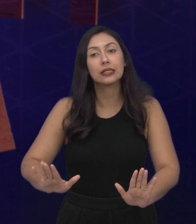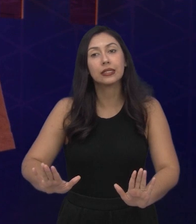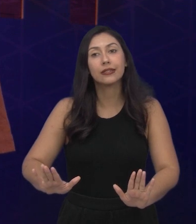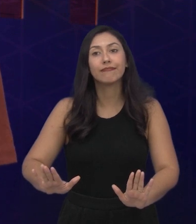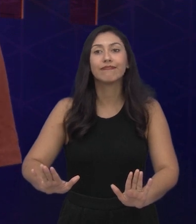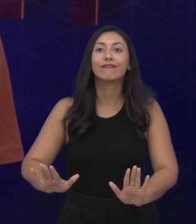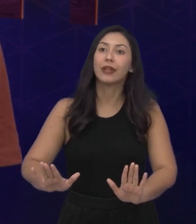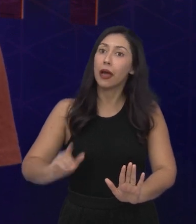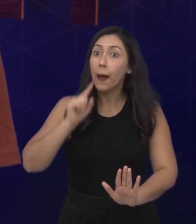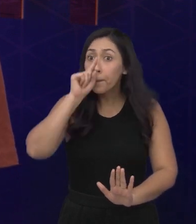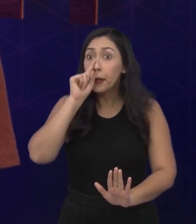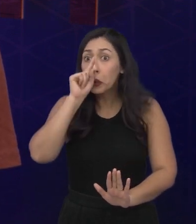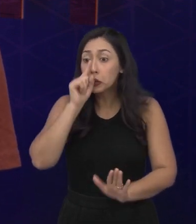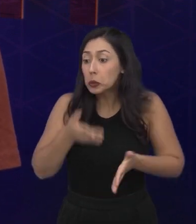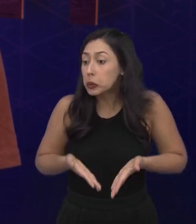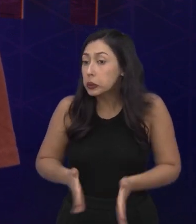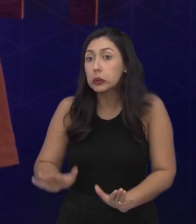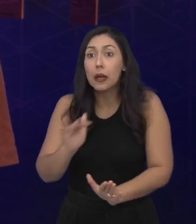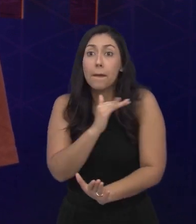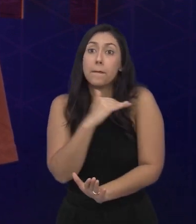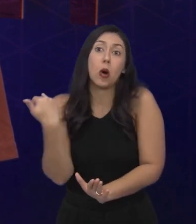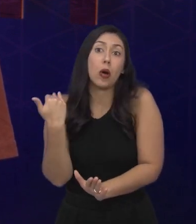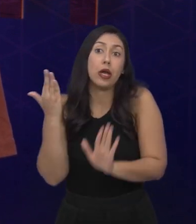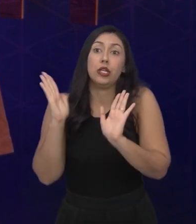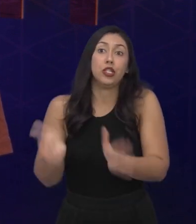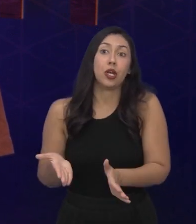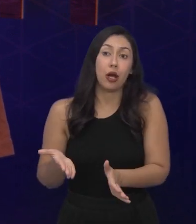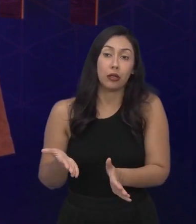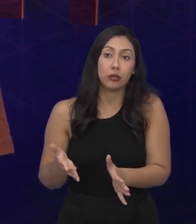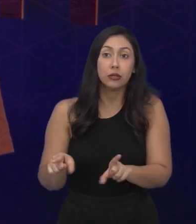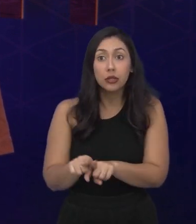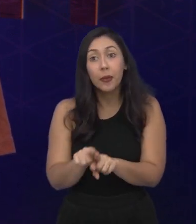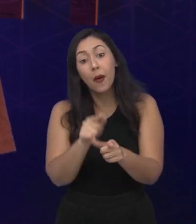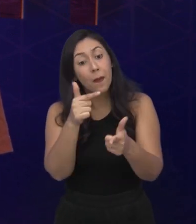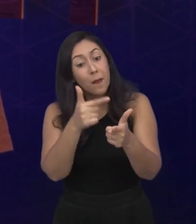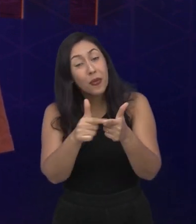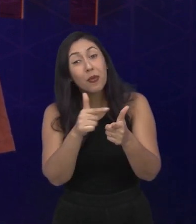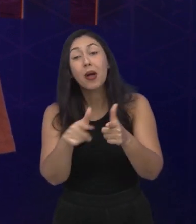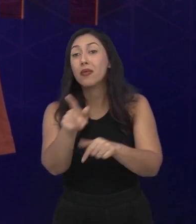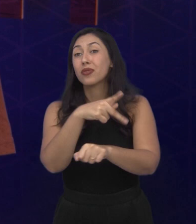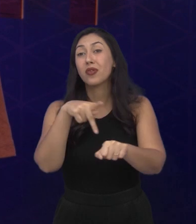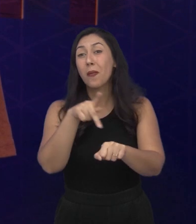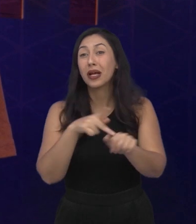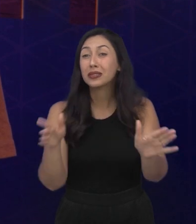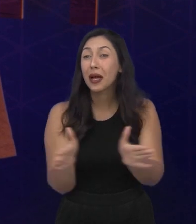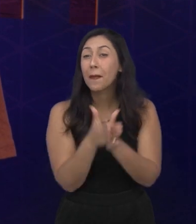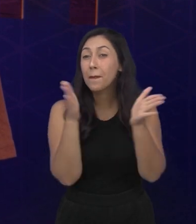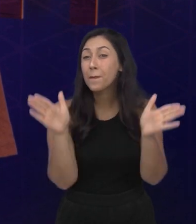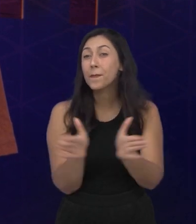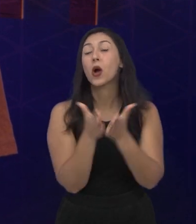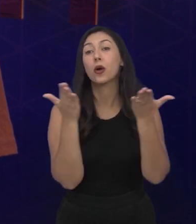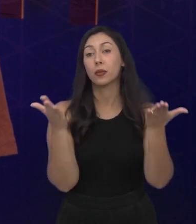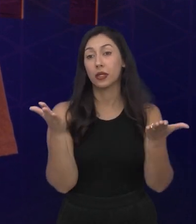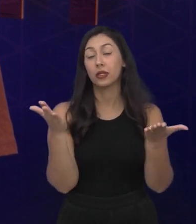um problema de mortalidade infantil nos países que estão na linha da pobreza ou que tem muita